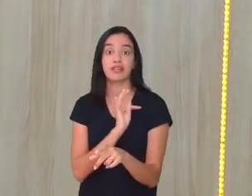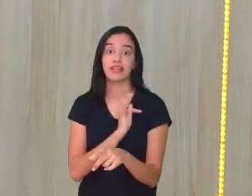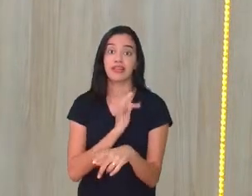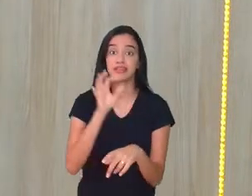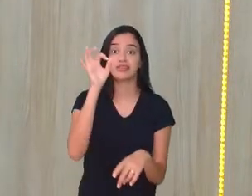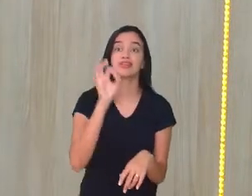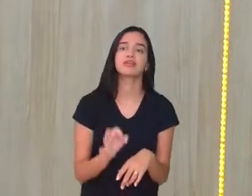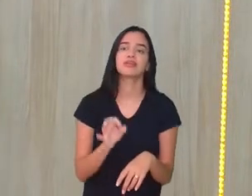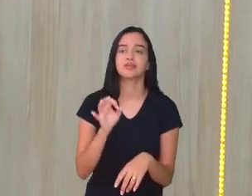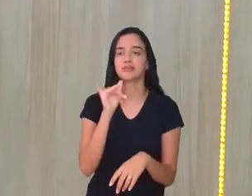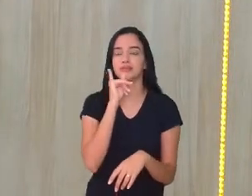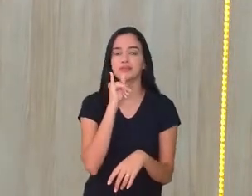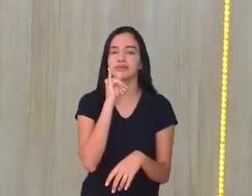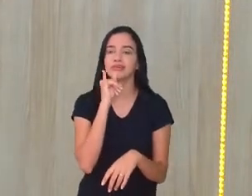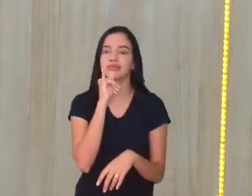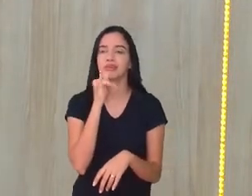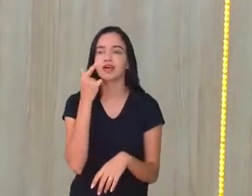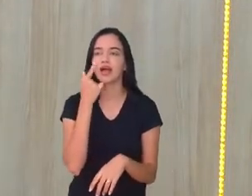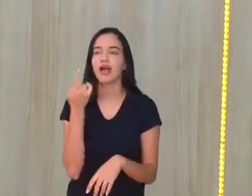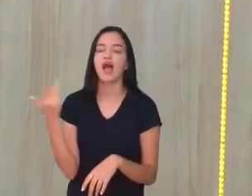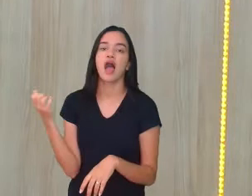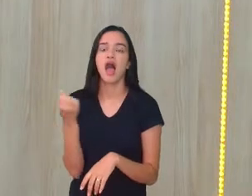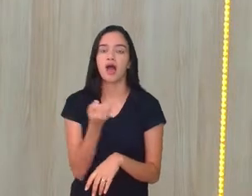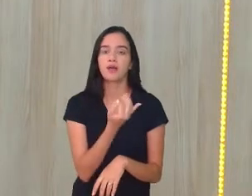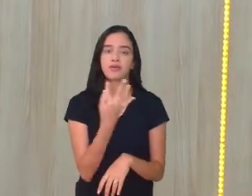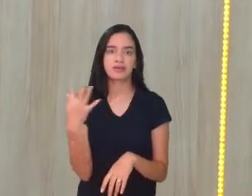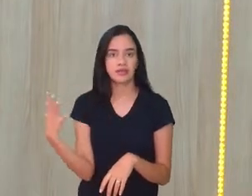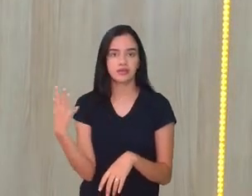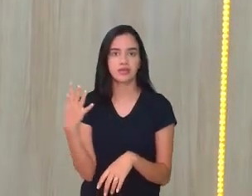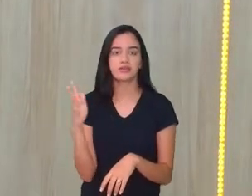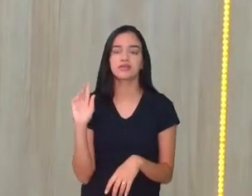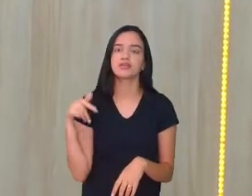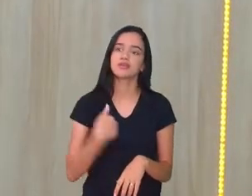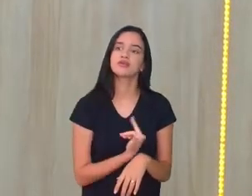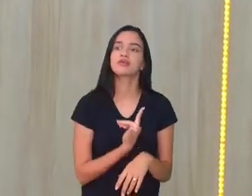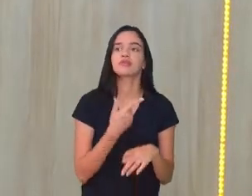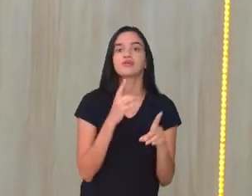certo? Por exemplo, essa quantidade que a gente